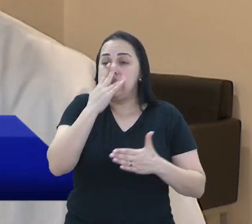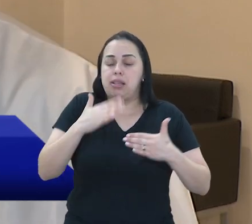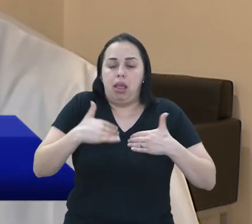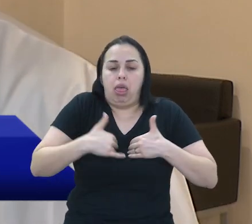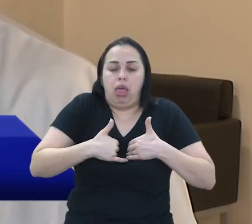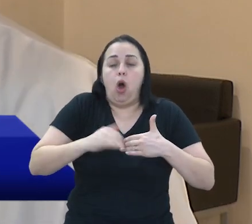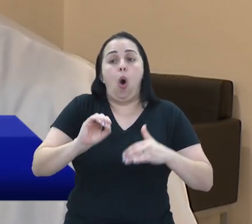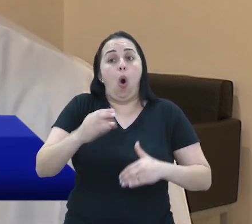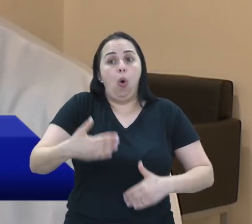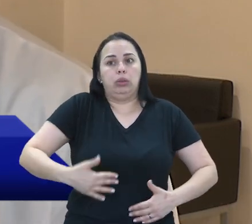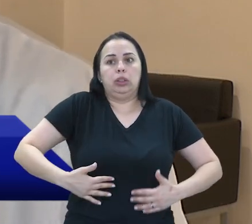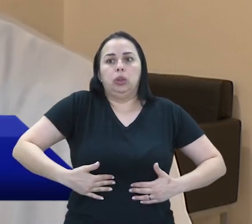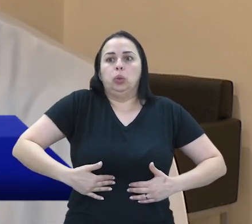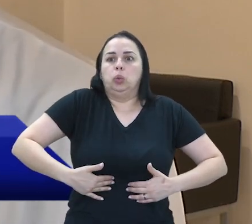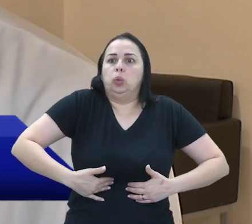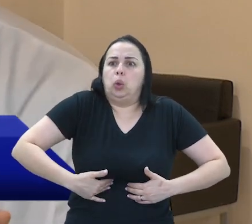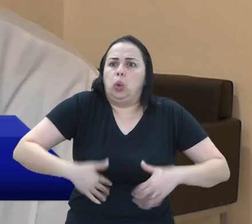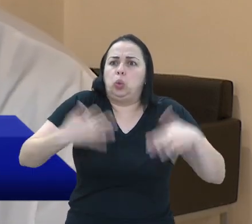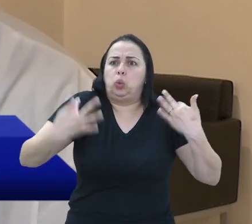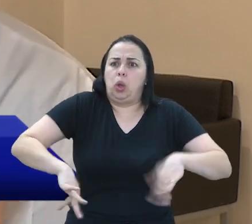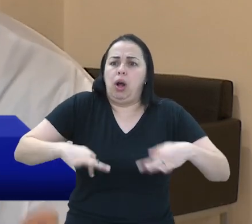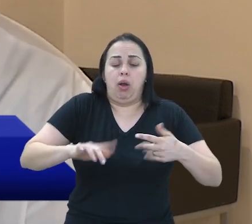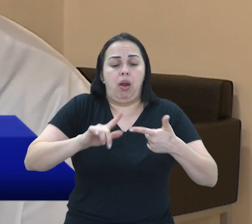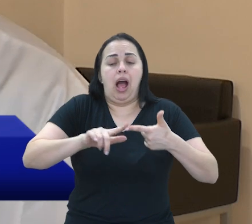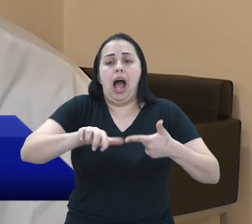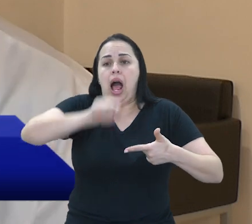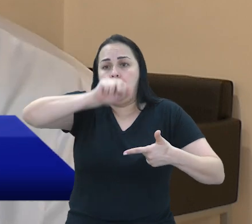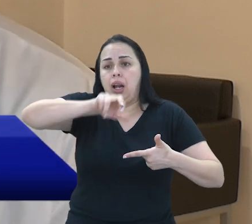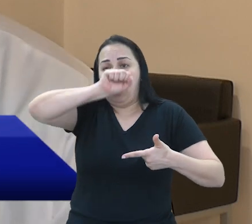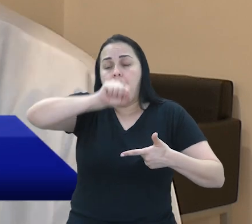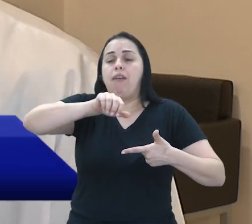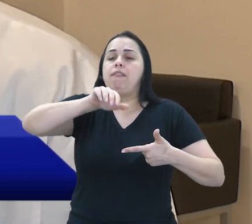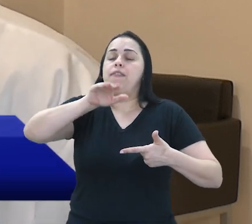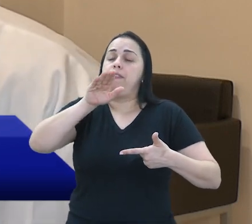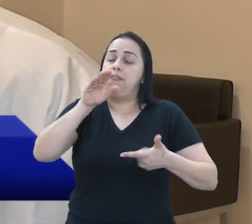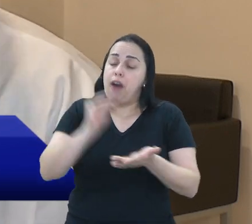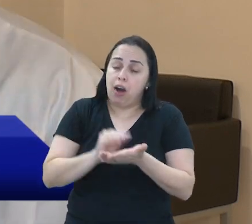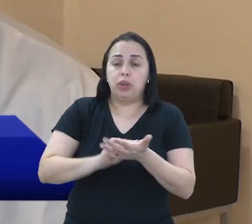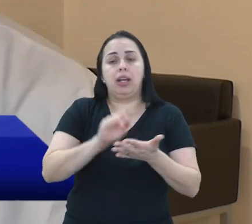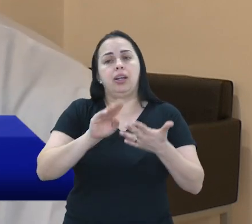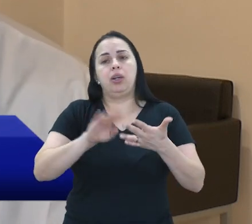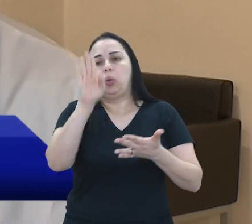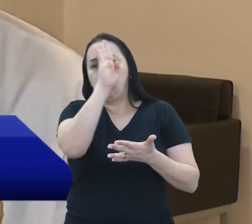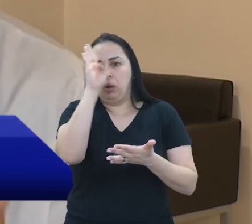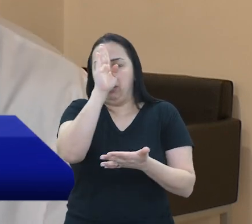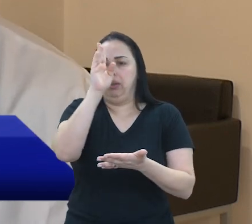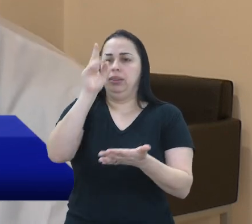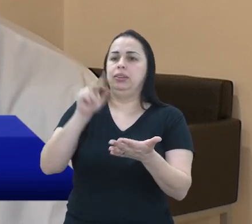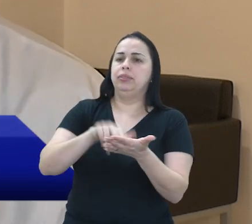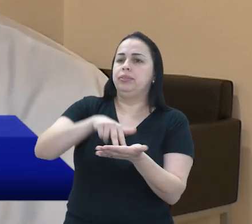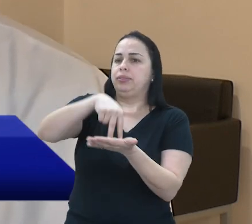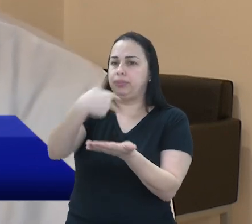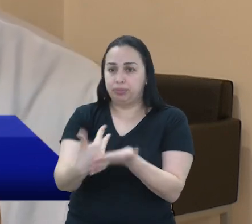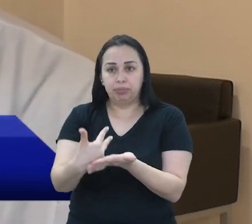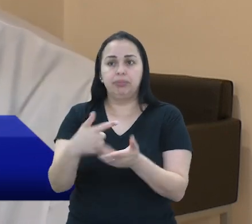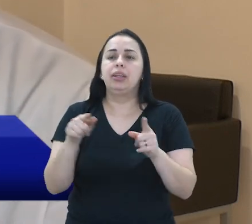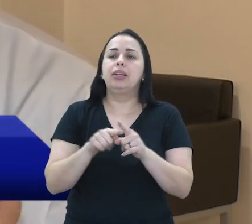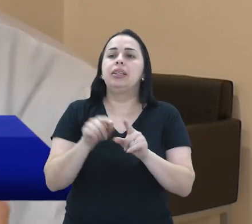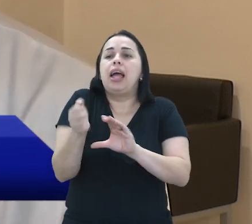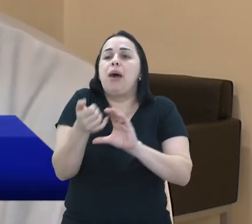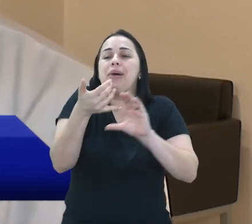uma dor aqui no estômago, às vezes é uma falta de ar, às vezes é um desmaio. Então, todos esses sintomas podem